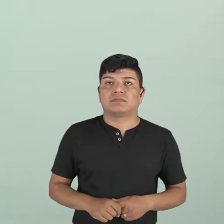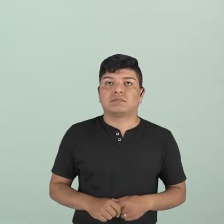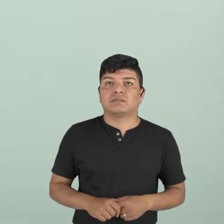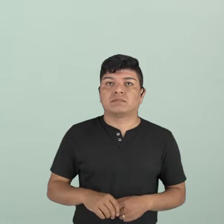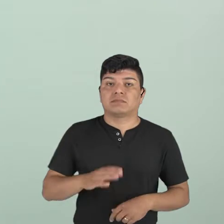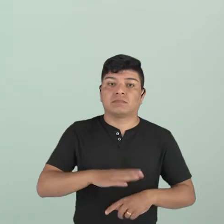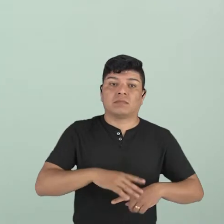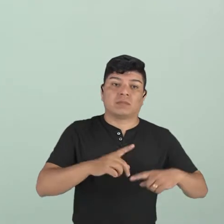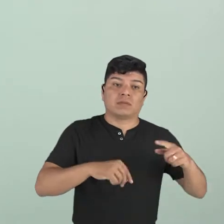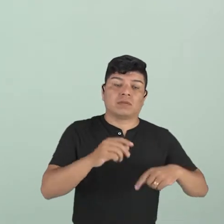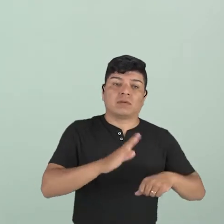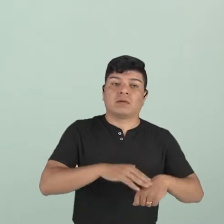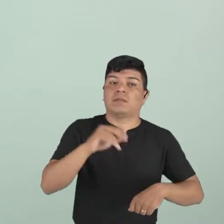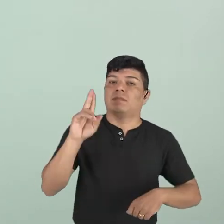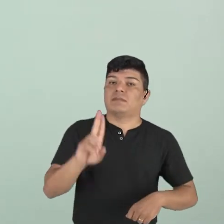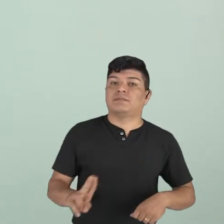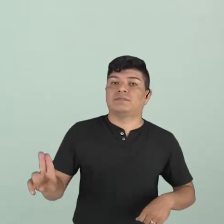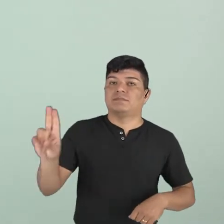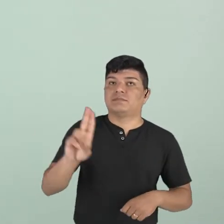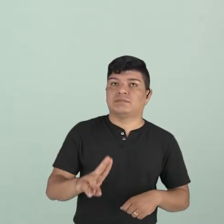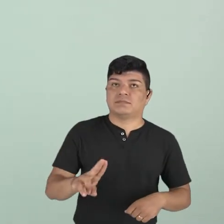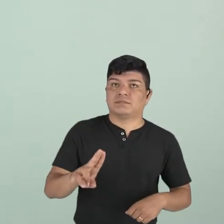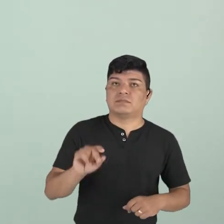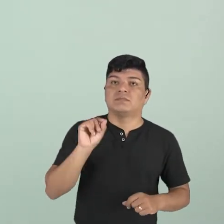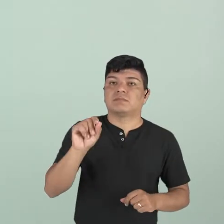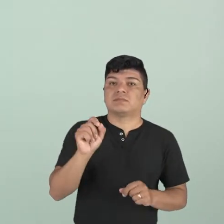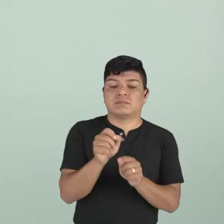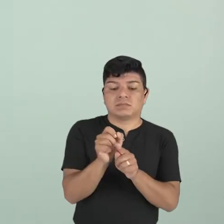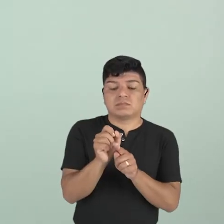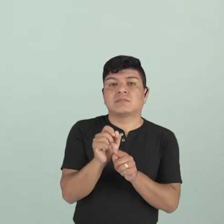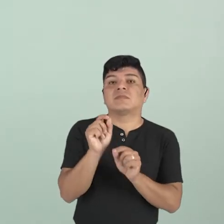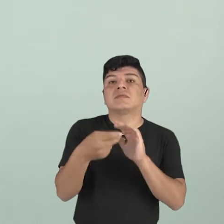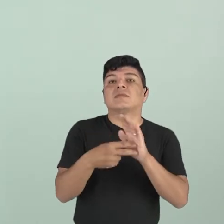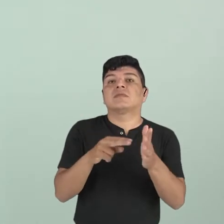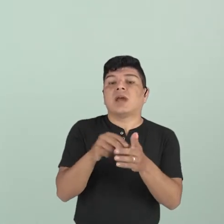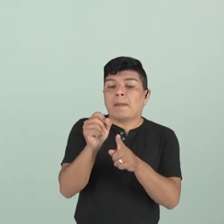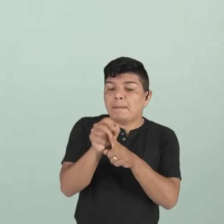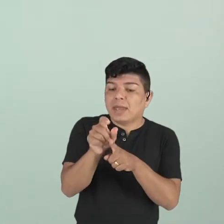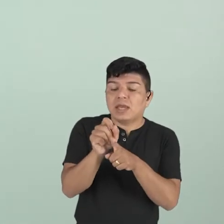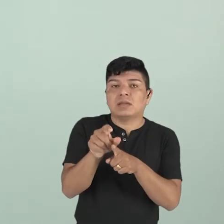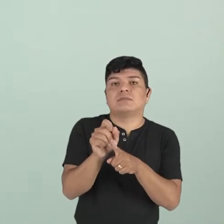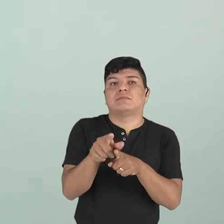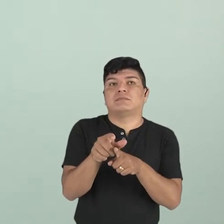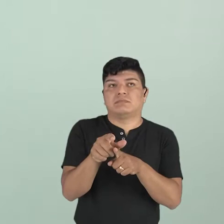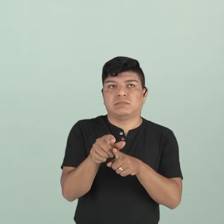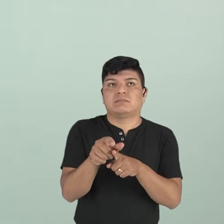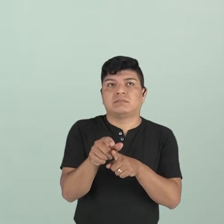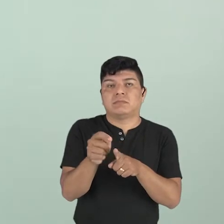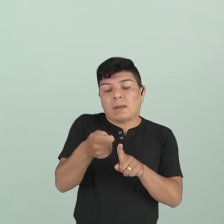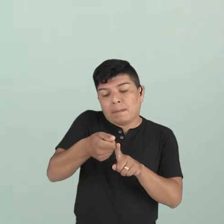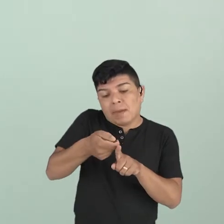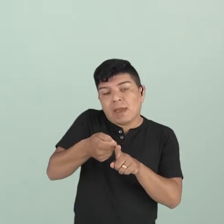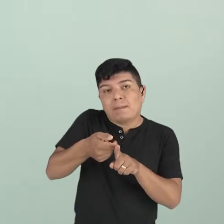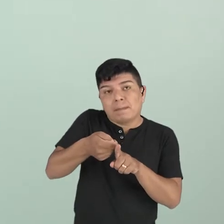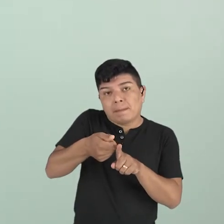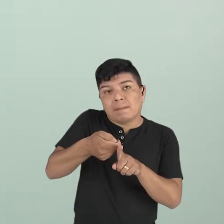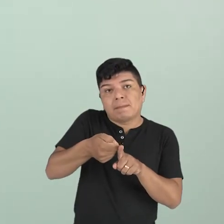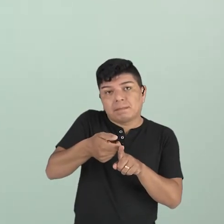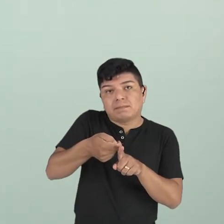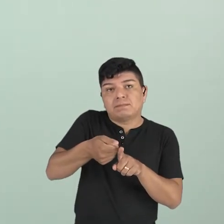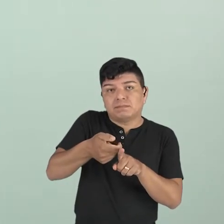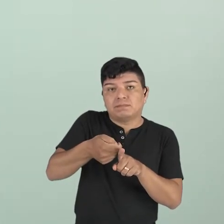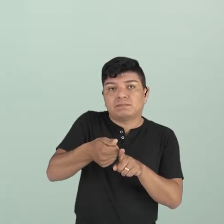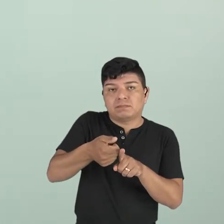uma das matérias-primas que eles mais utilizam é lamais. Lamais. E o que é lamais? É o milho. Então o milho, ele é